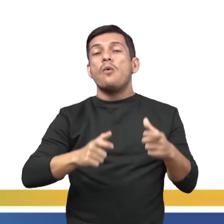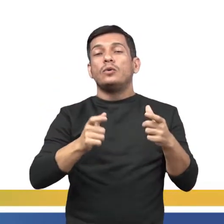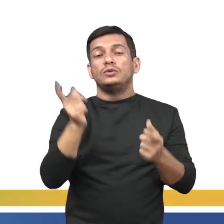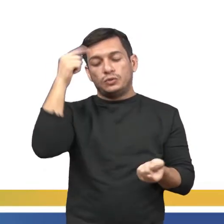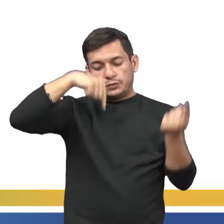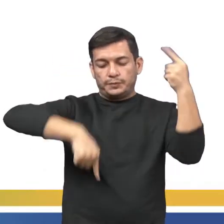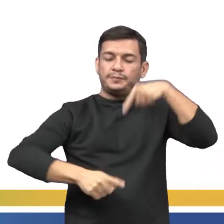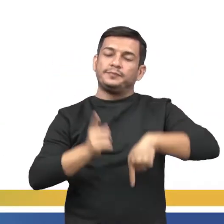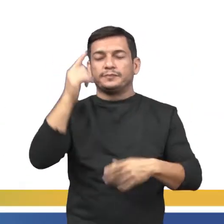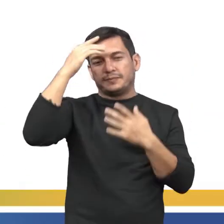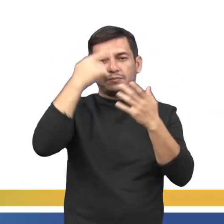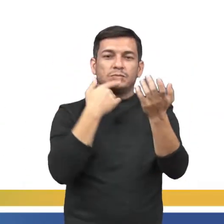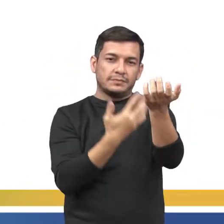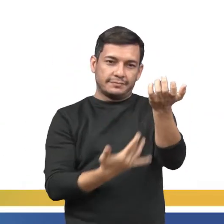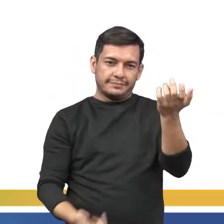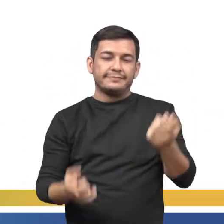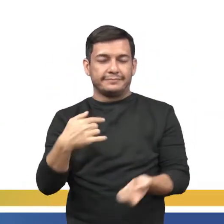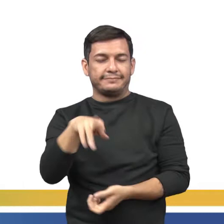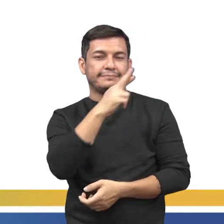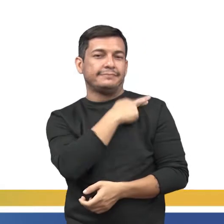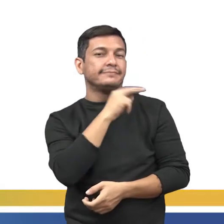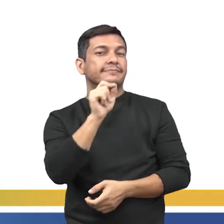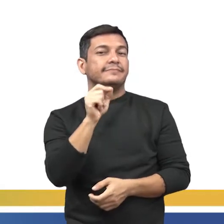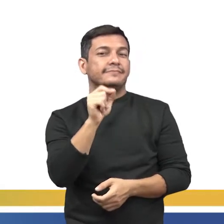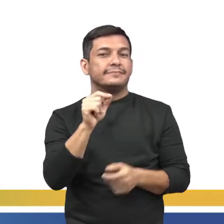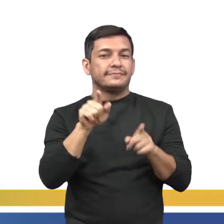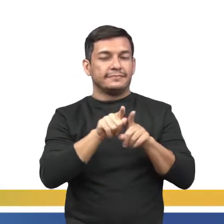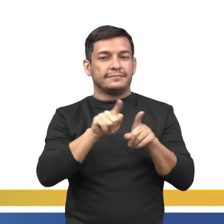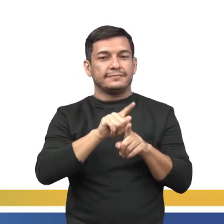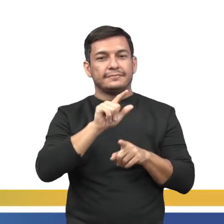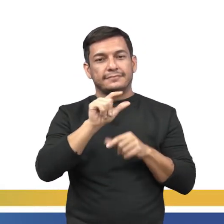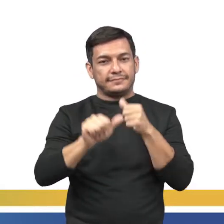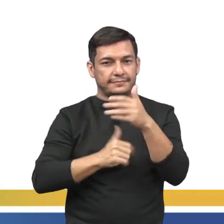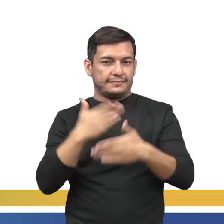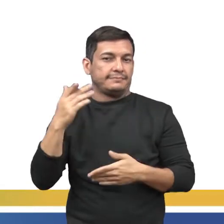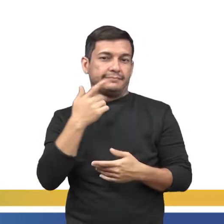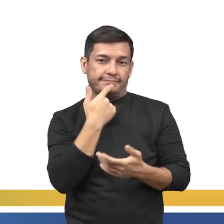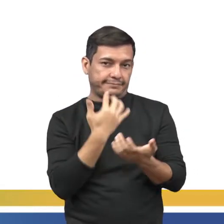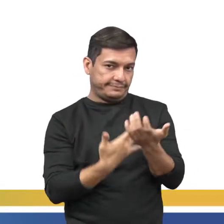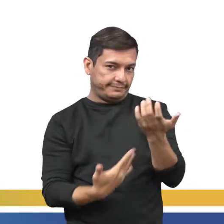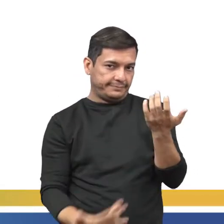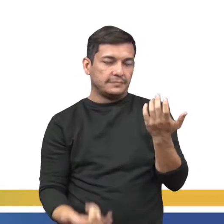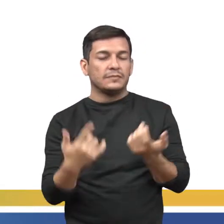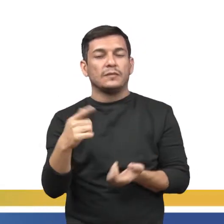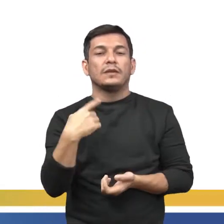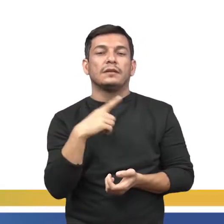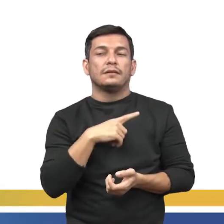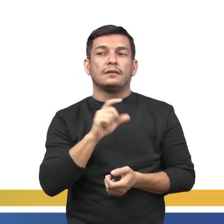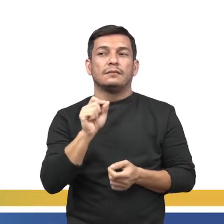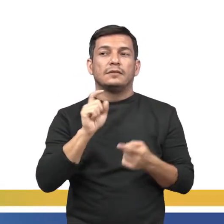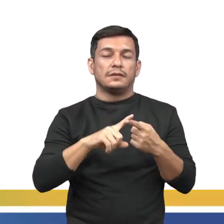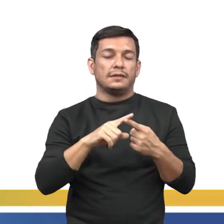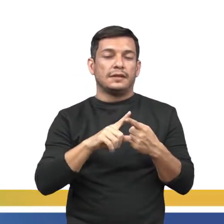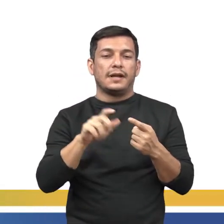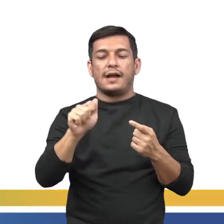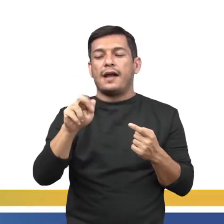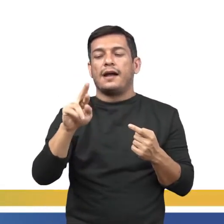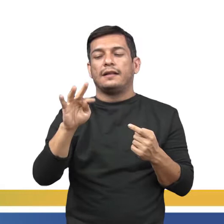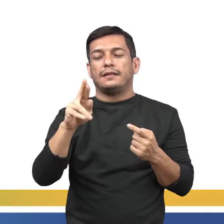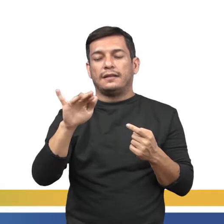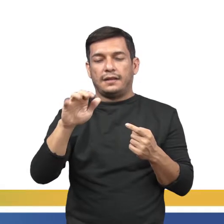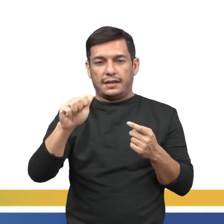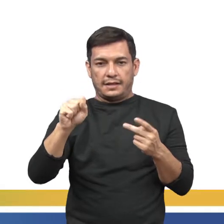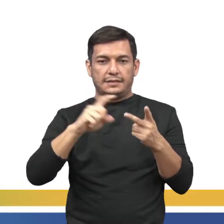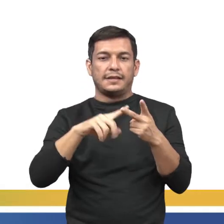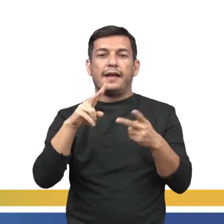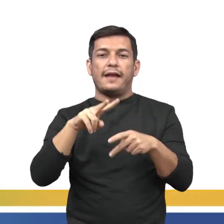nosso corpo. E ele é responsável por fazer o transporte de sangue. Mas nós temos as artérias,